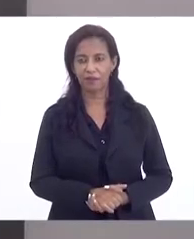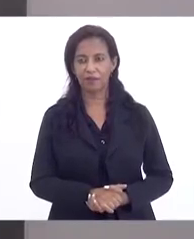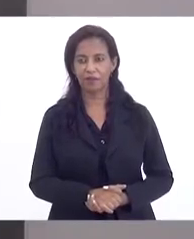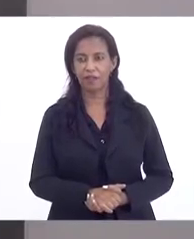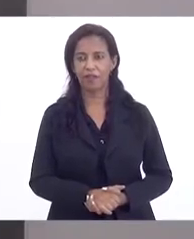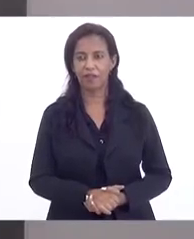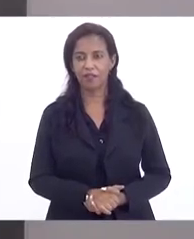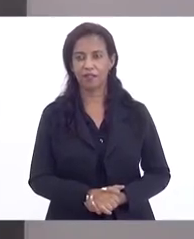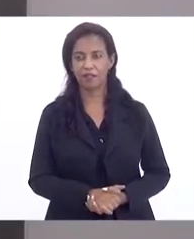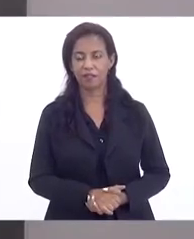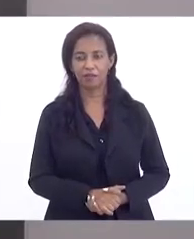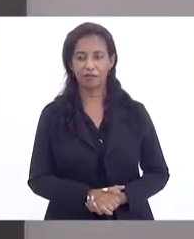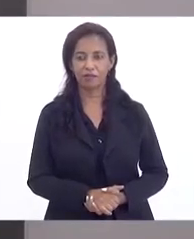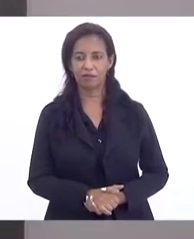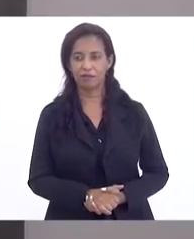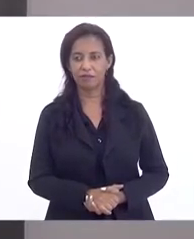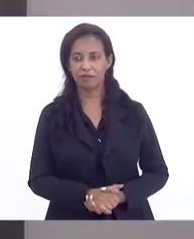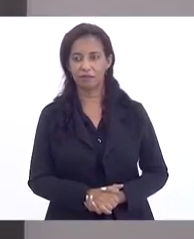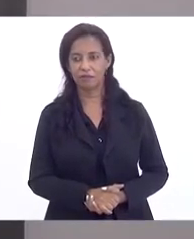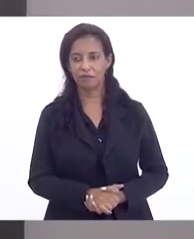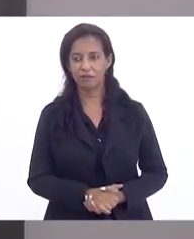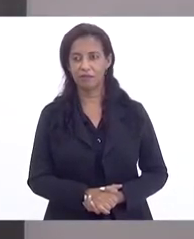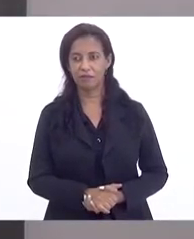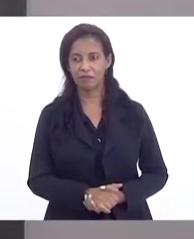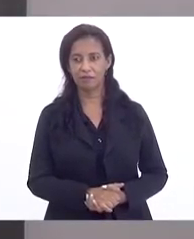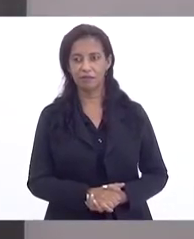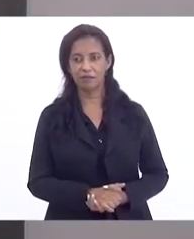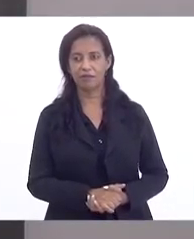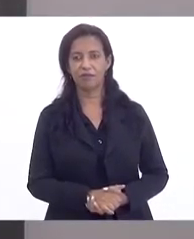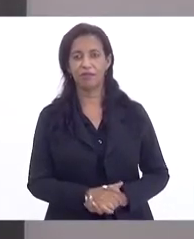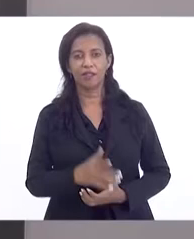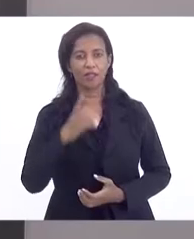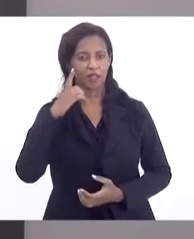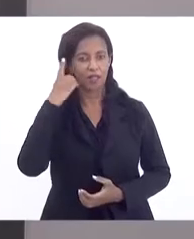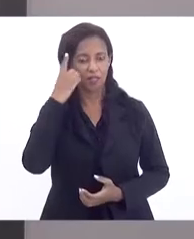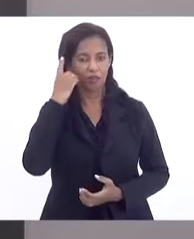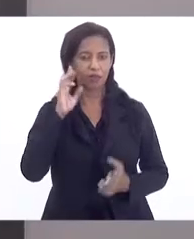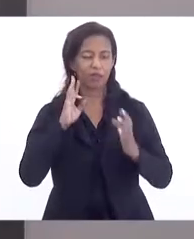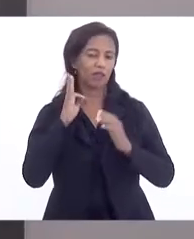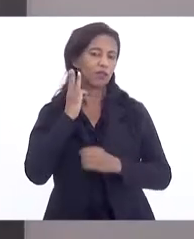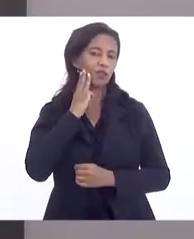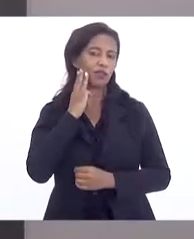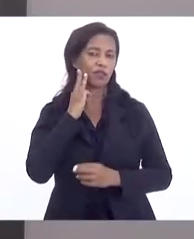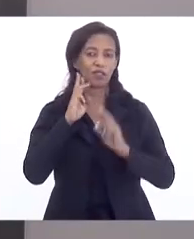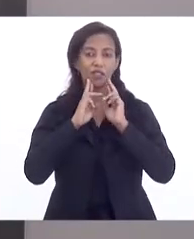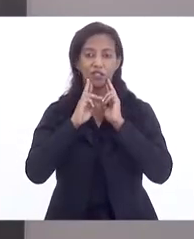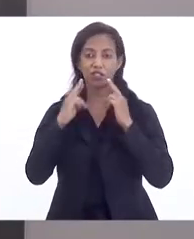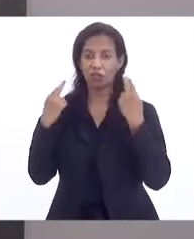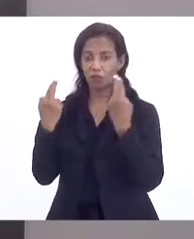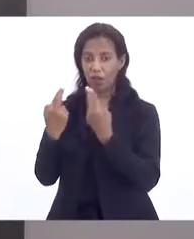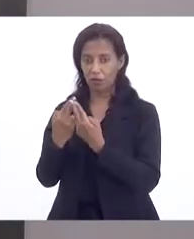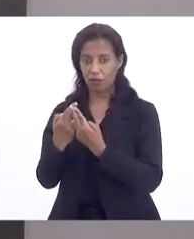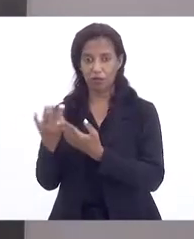ele não está internado no Pinel, está numa reunião. Por enquanto, mas ele está numa reunião só.